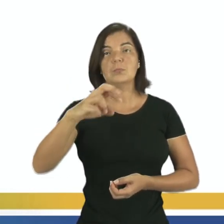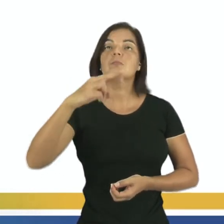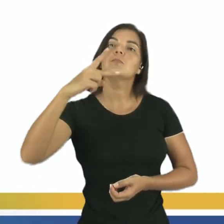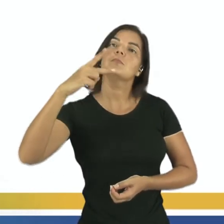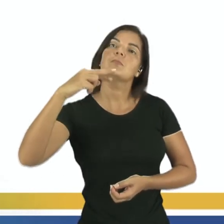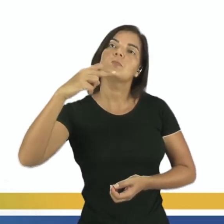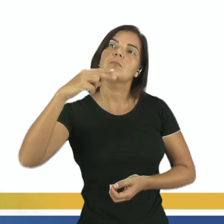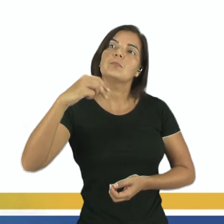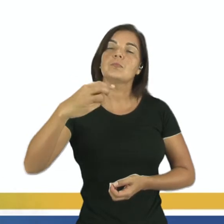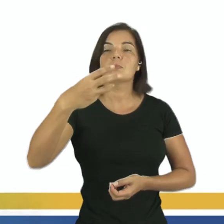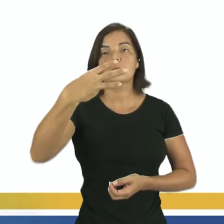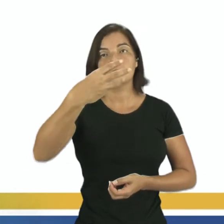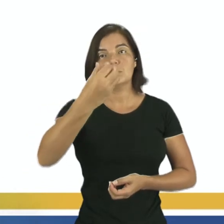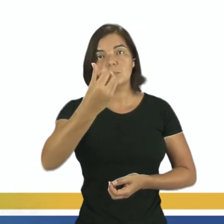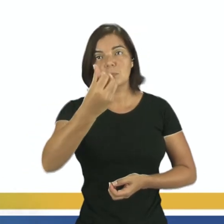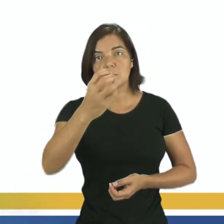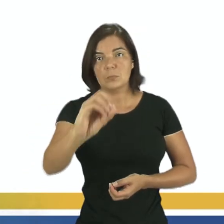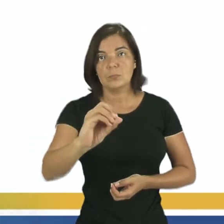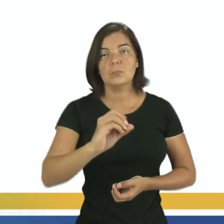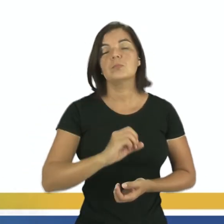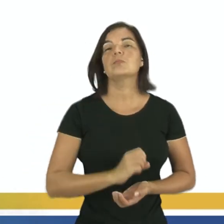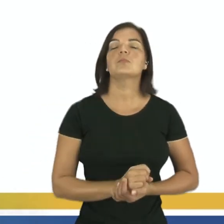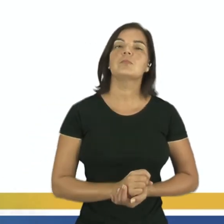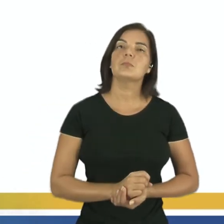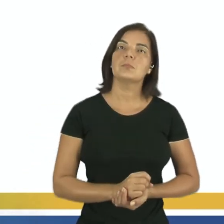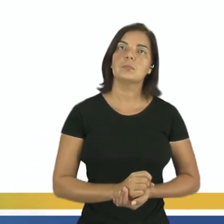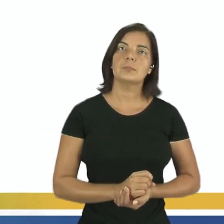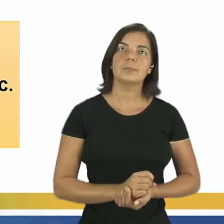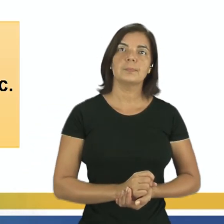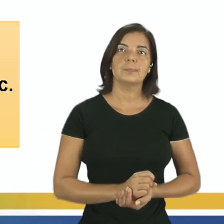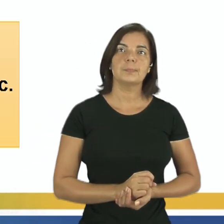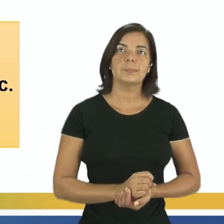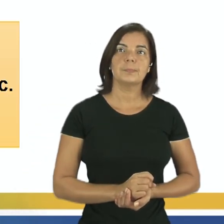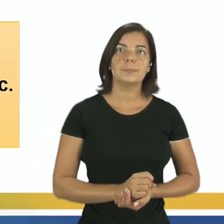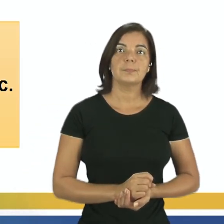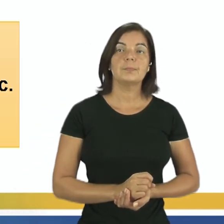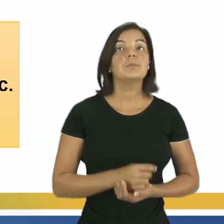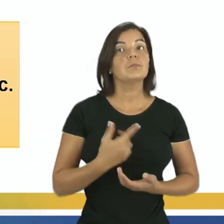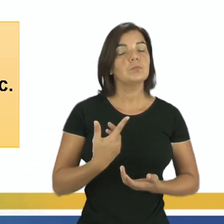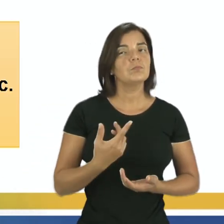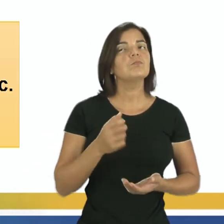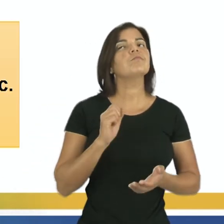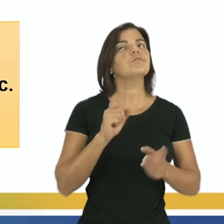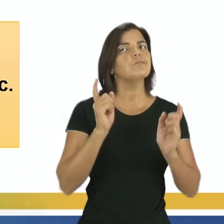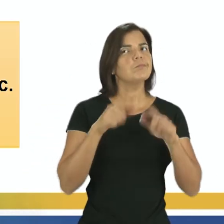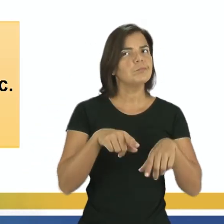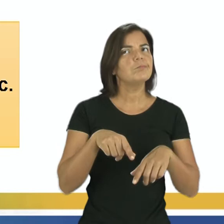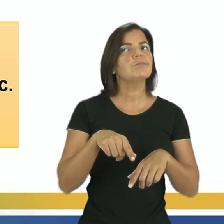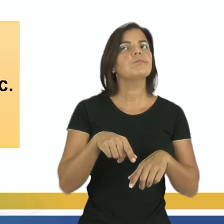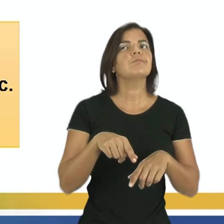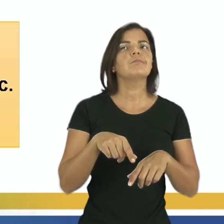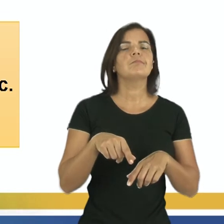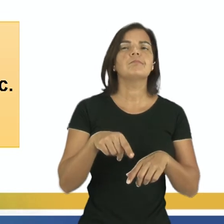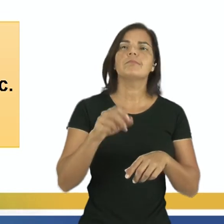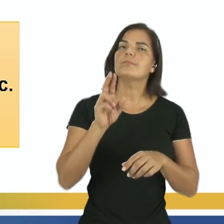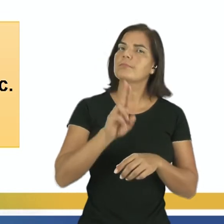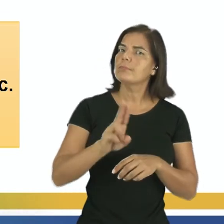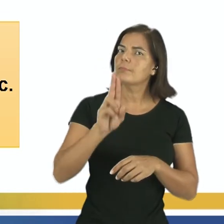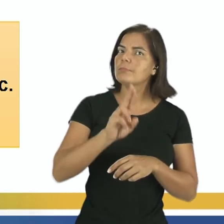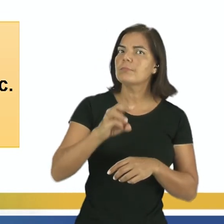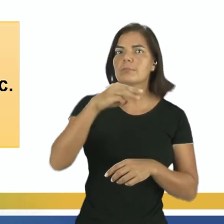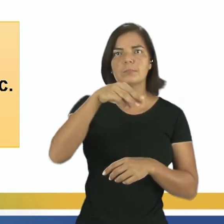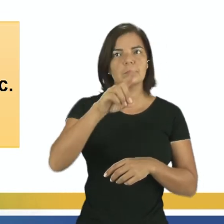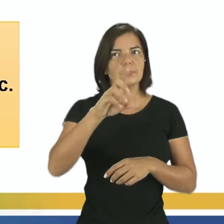vezes 3 vezes 3 vezes 5 dá 360. Né? Uma notação aí que é aquela mesma notação usada lá